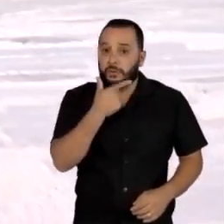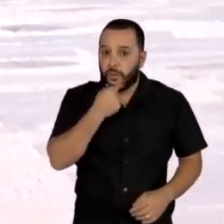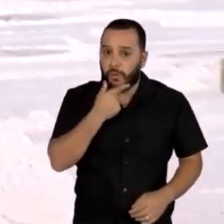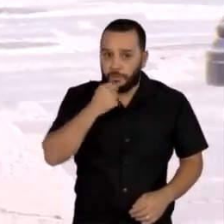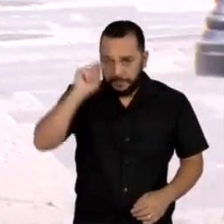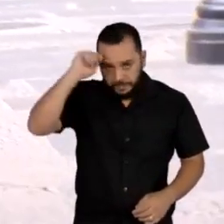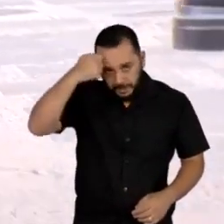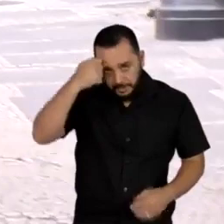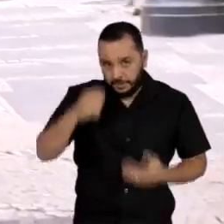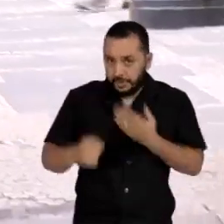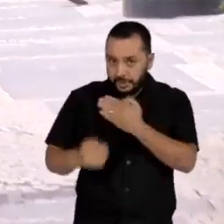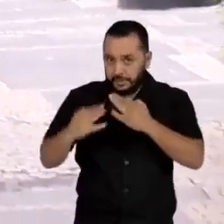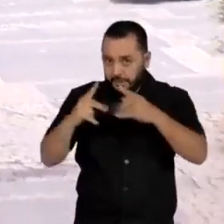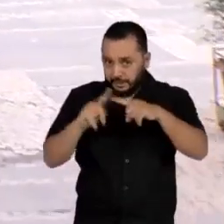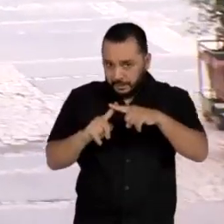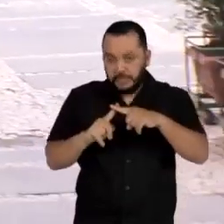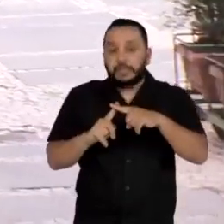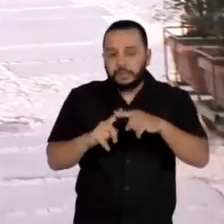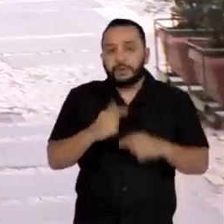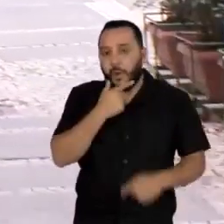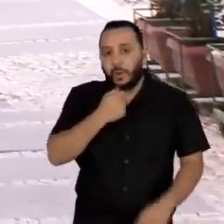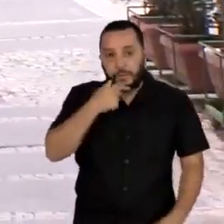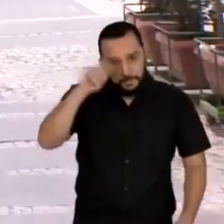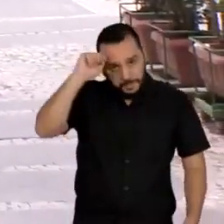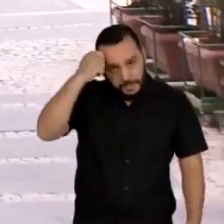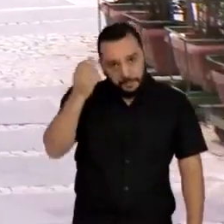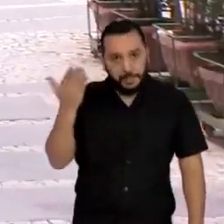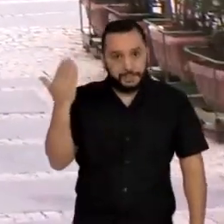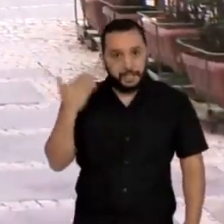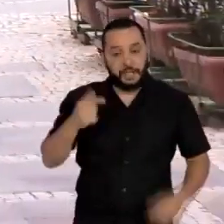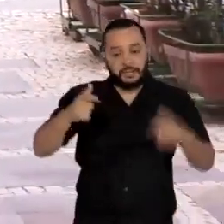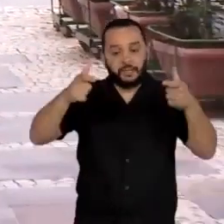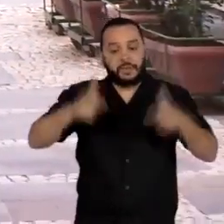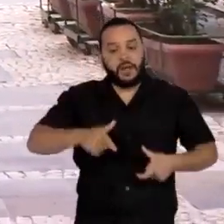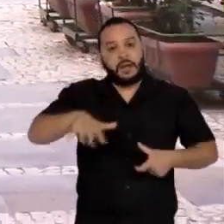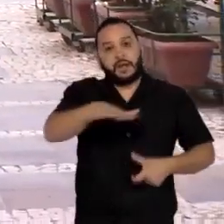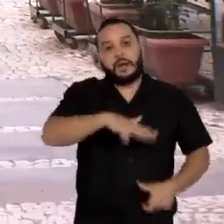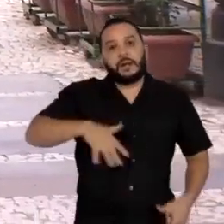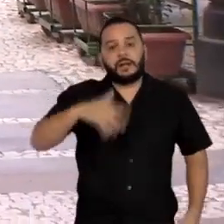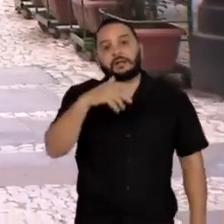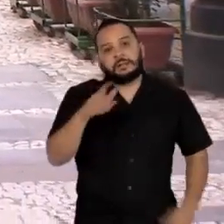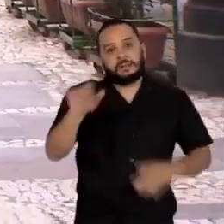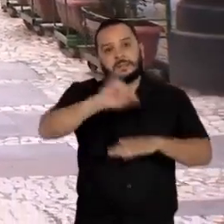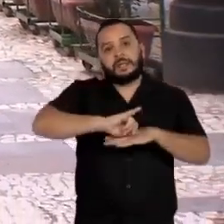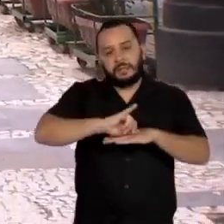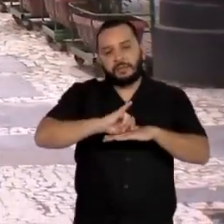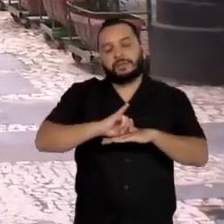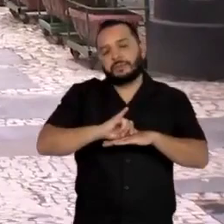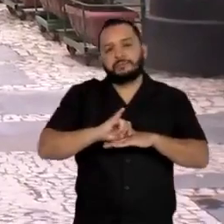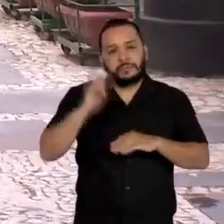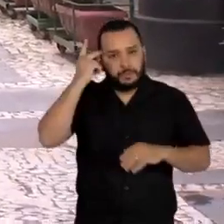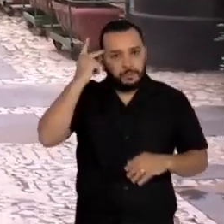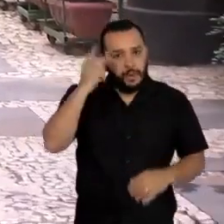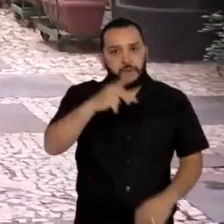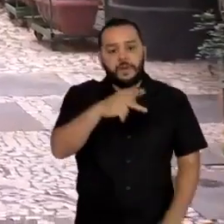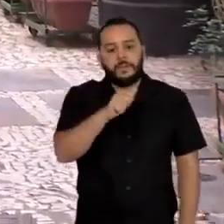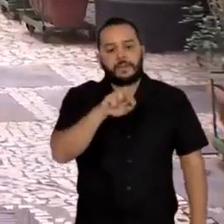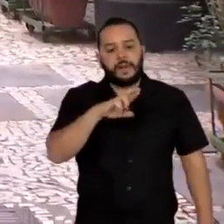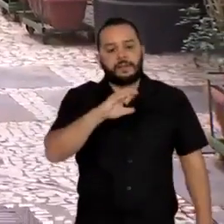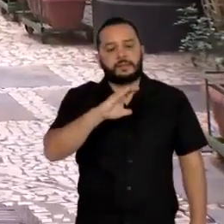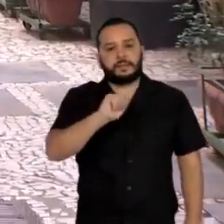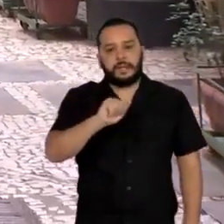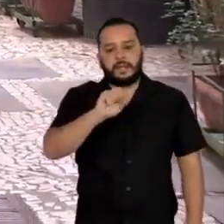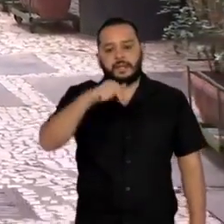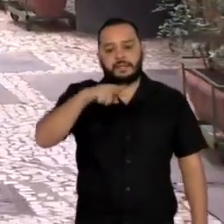de Nossa Senhora do Rosário dos Homens Pretos ficava aqui, na região da Praça Antônio Prado, no centro antigo de São Paulo. Mesmo